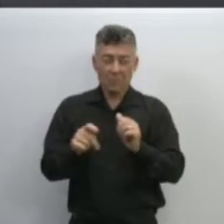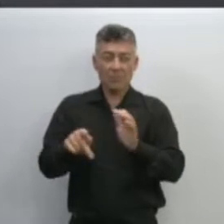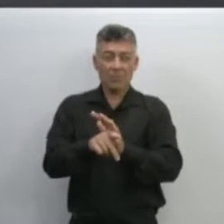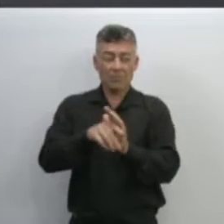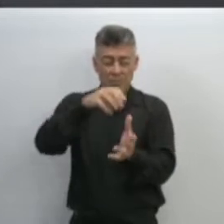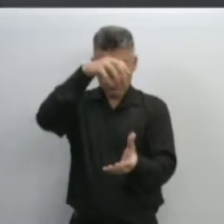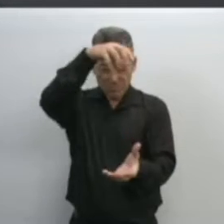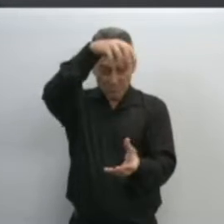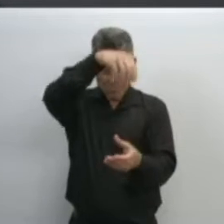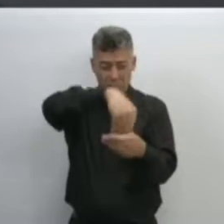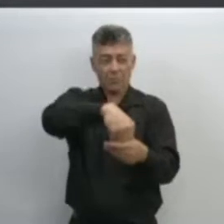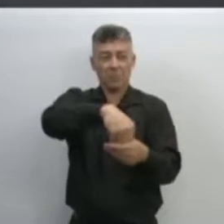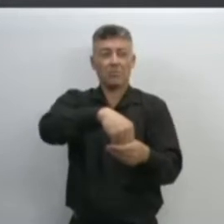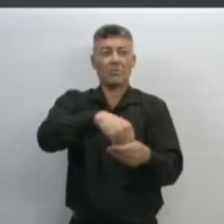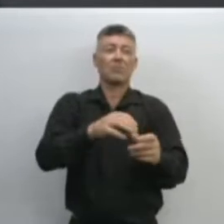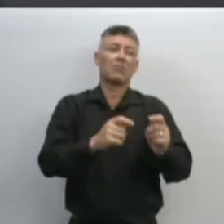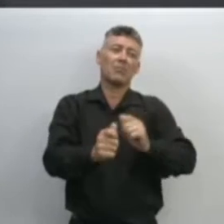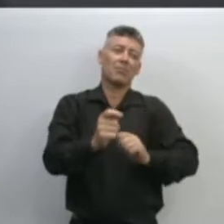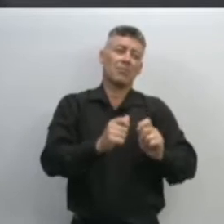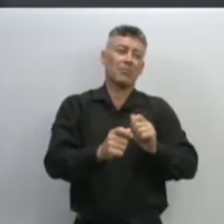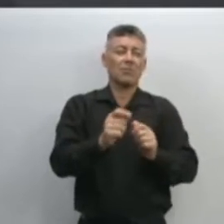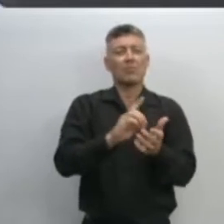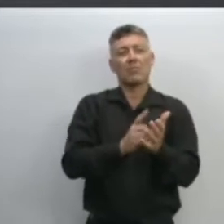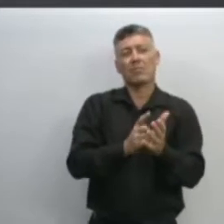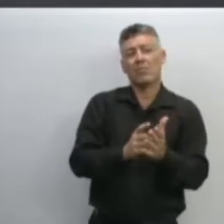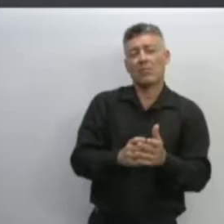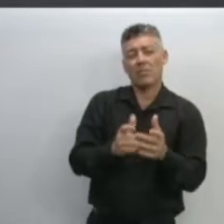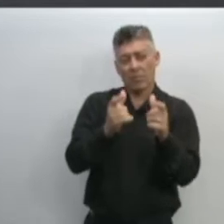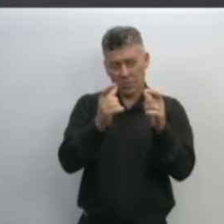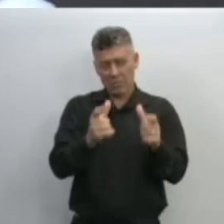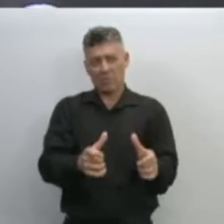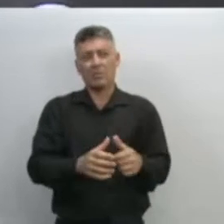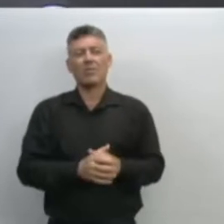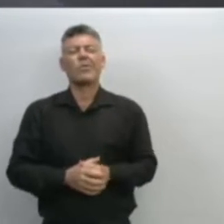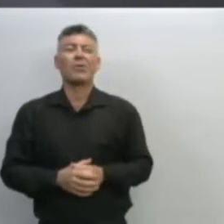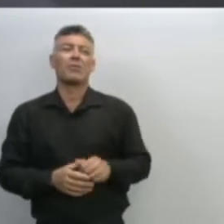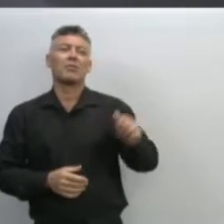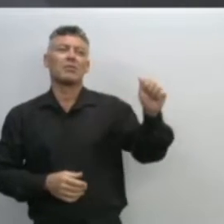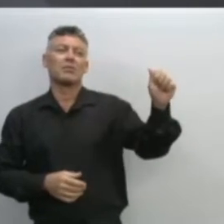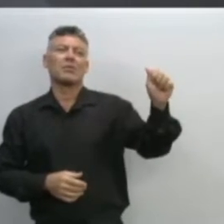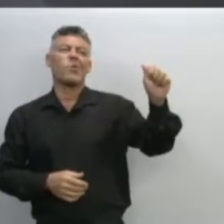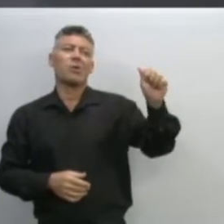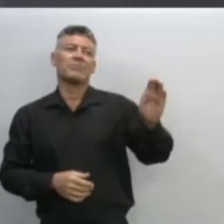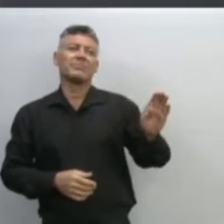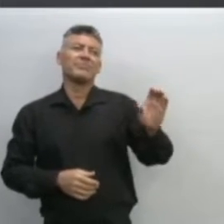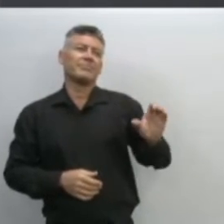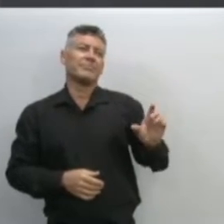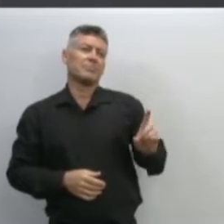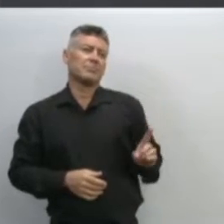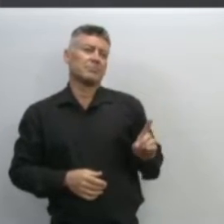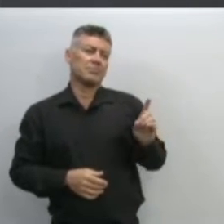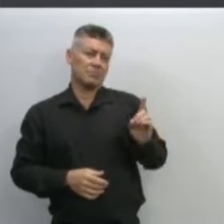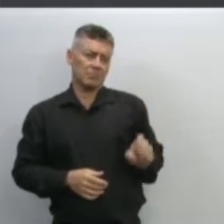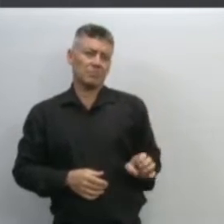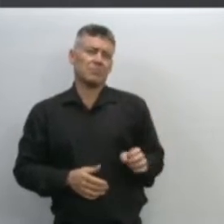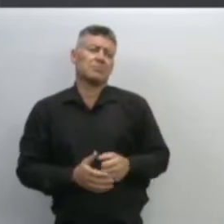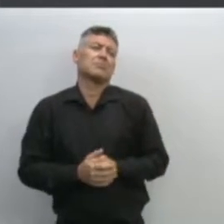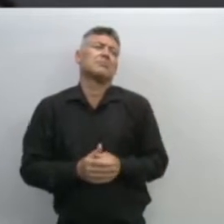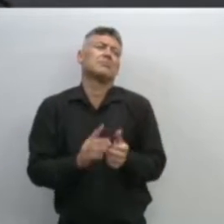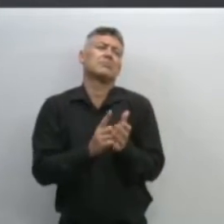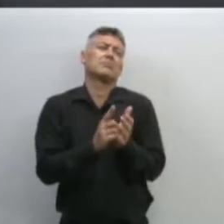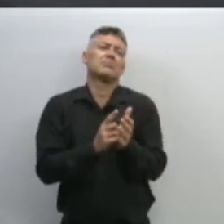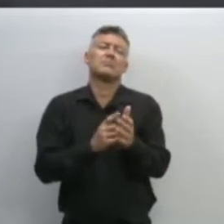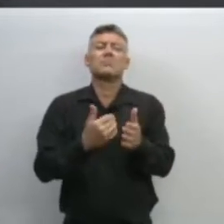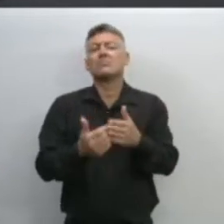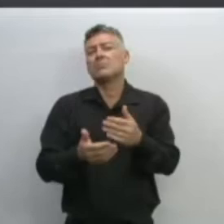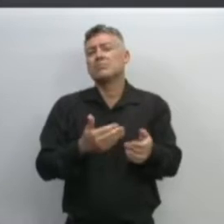está circulando ali de forma volante, porque ela vai da classe A a E. É impressionante. O Alecrim,